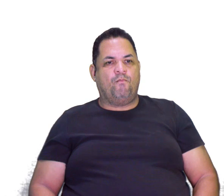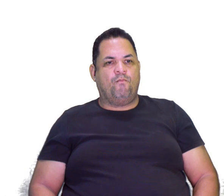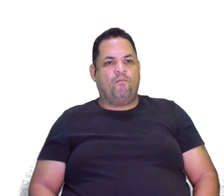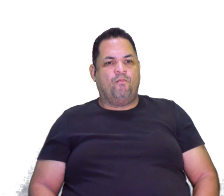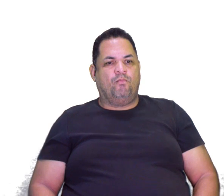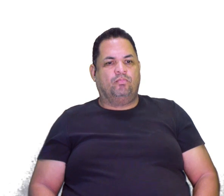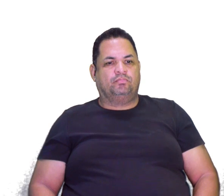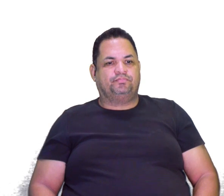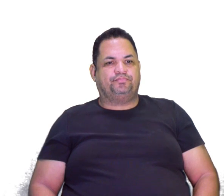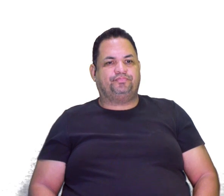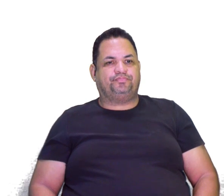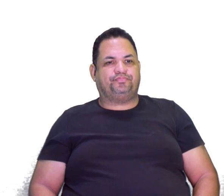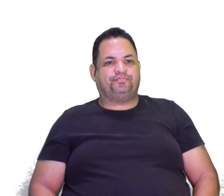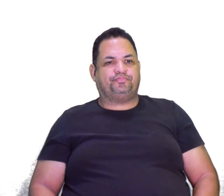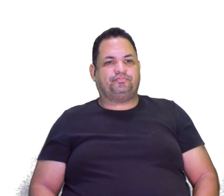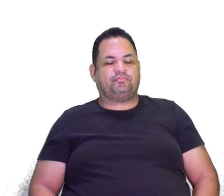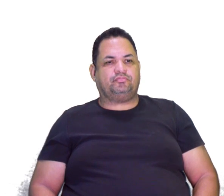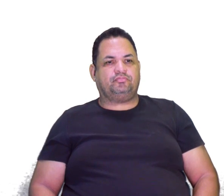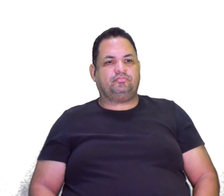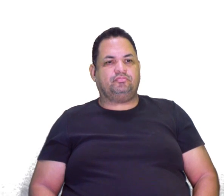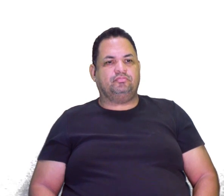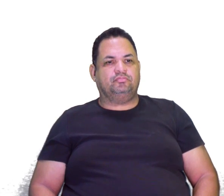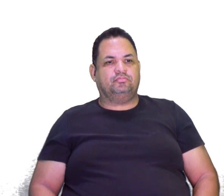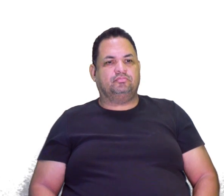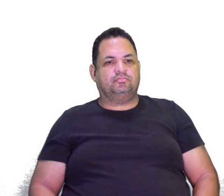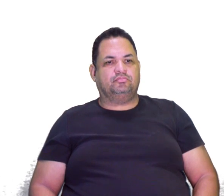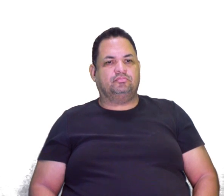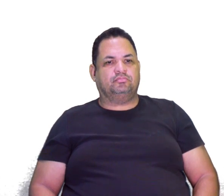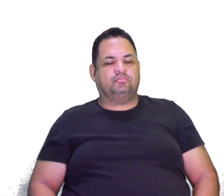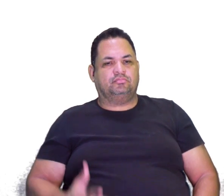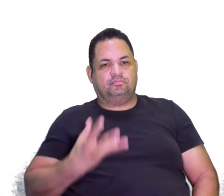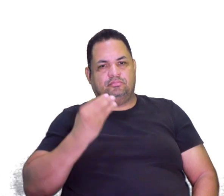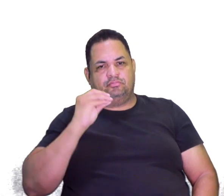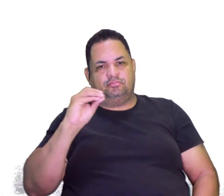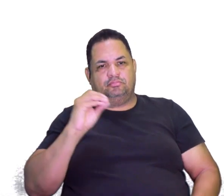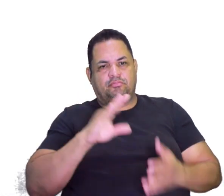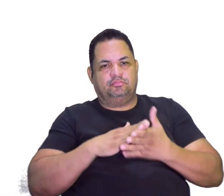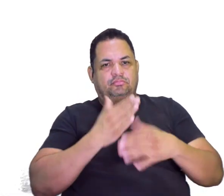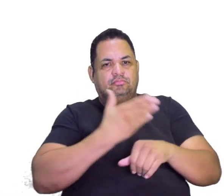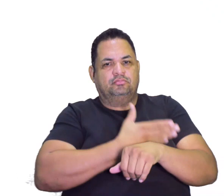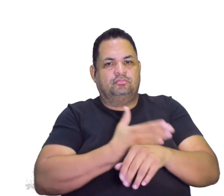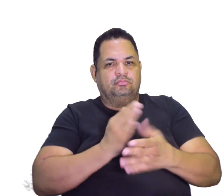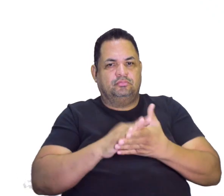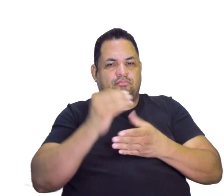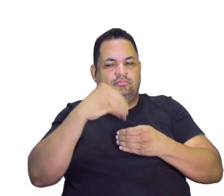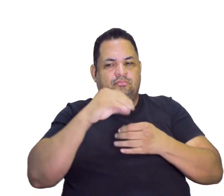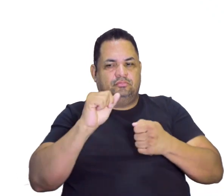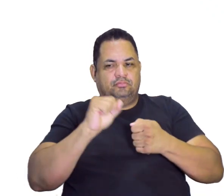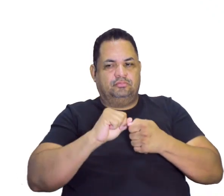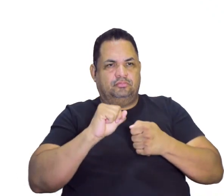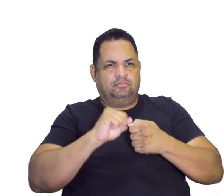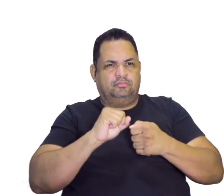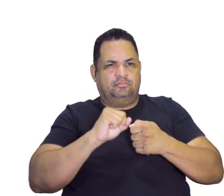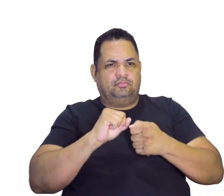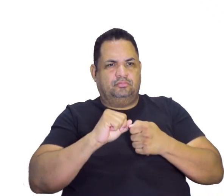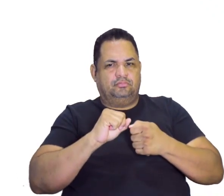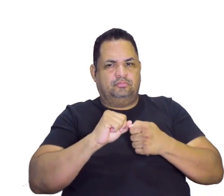Então, o que é verdadeiro aqui? A recusa dos hábitos de ficar dentro do ateliê para